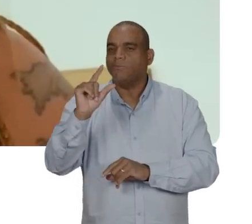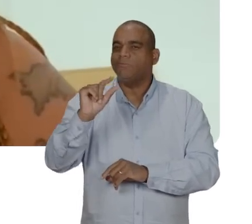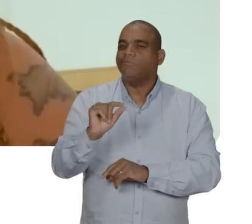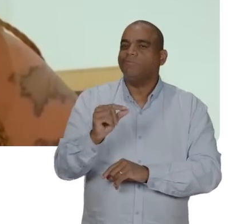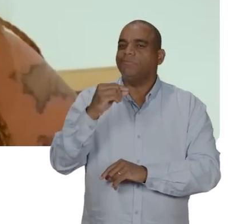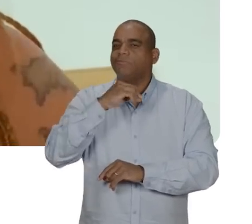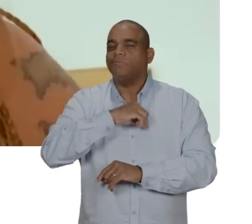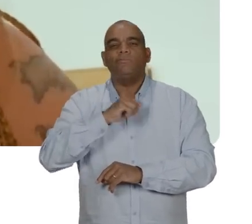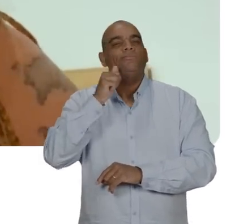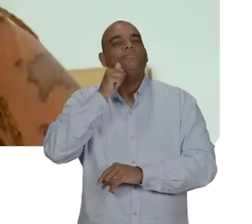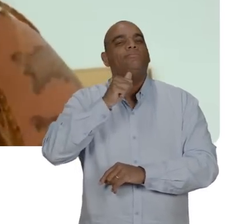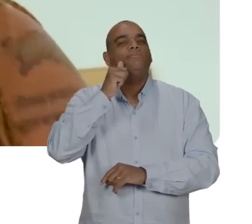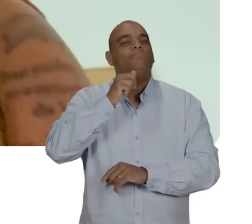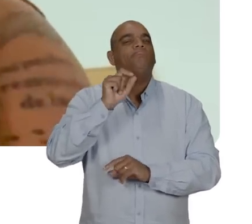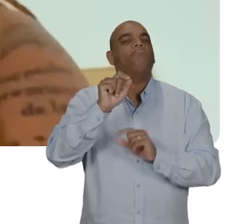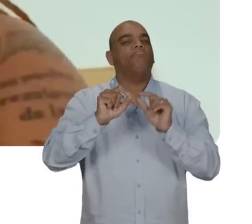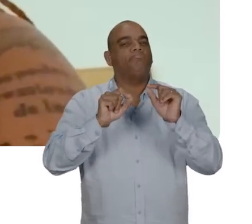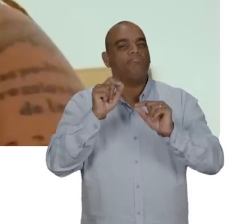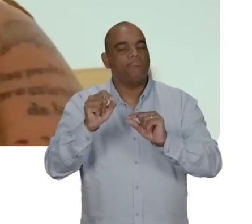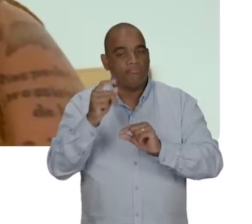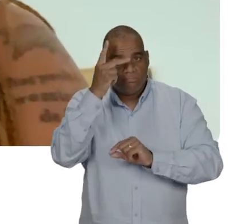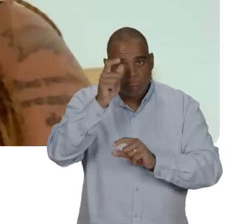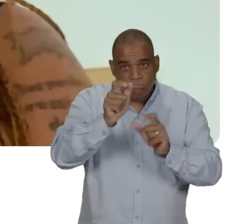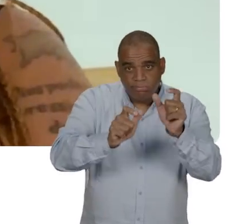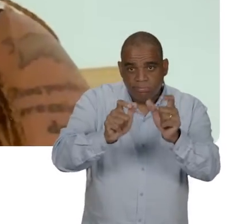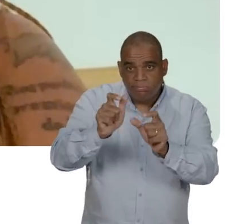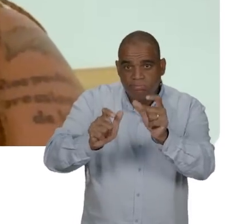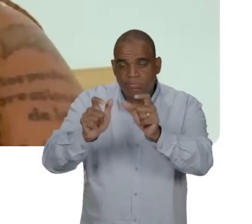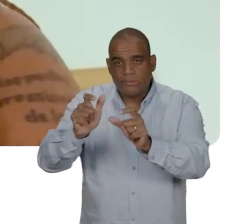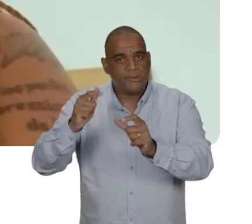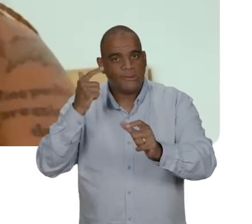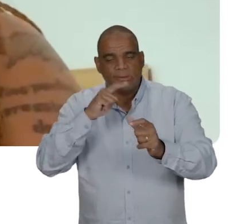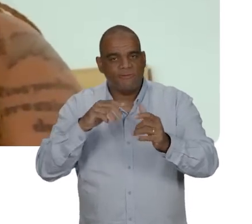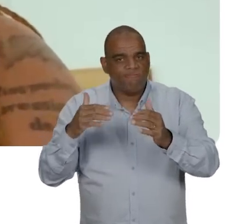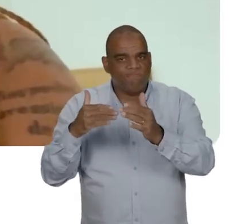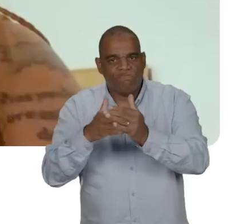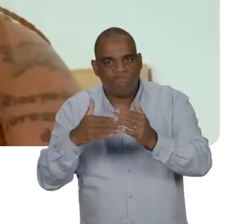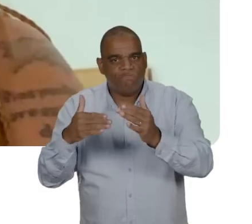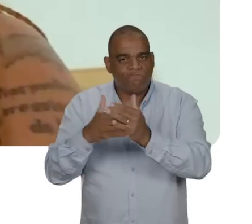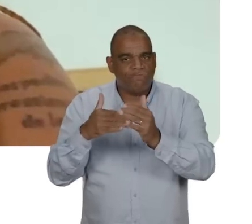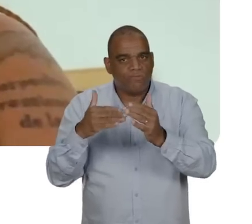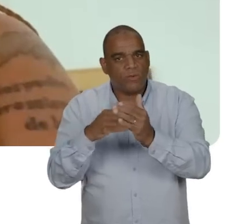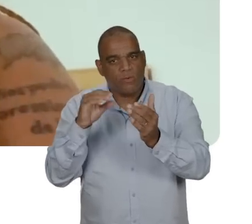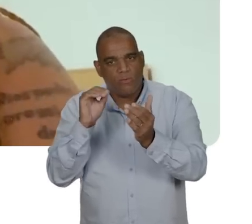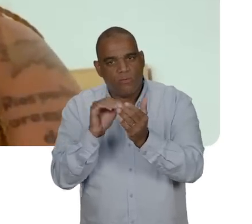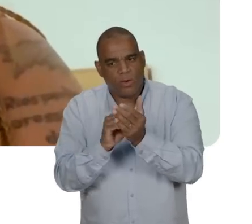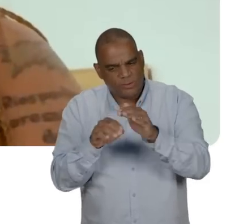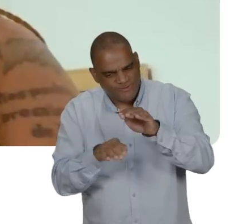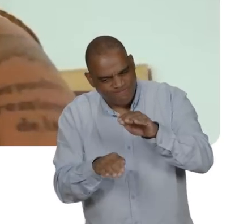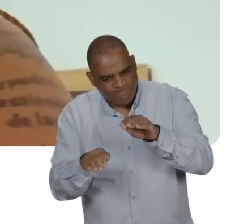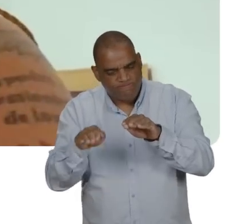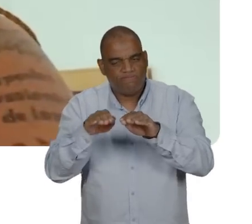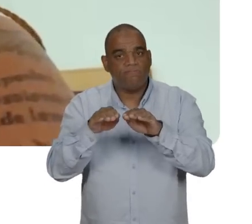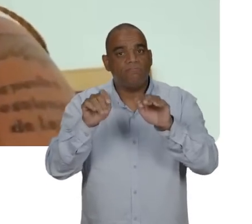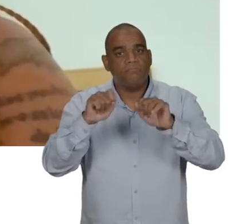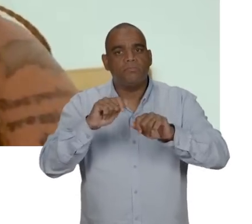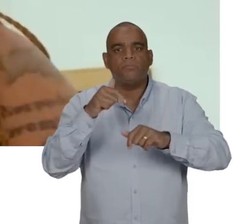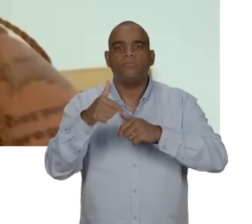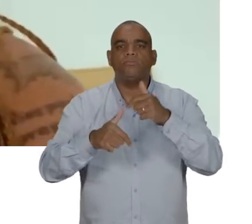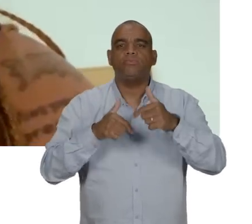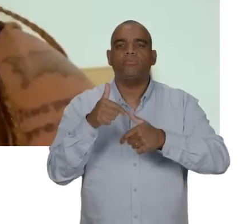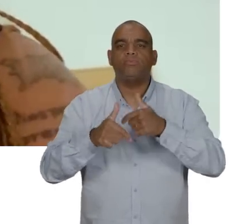bases principais para que essas mulheres, essas iniciativas e essas pessoas não consigam chegar nesses espaços de poder e